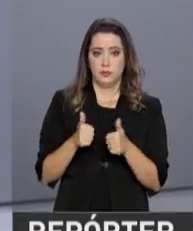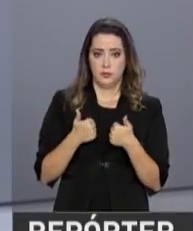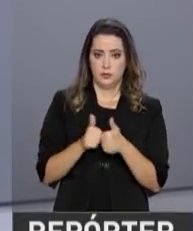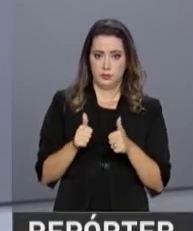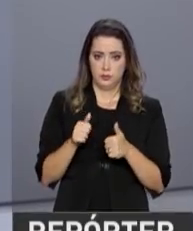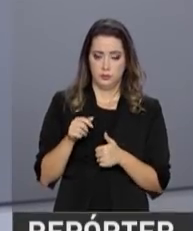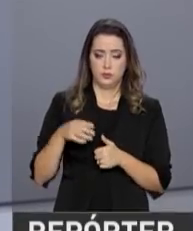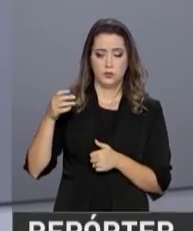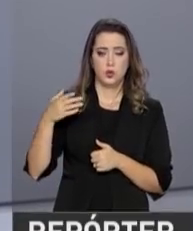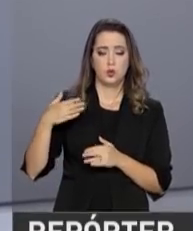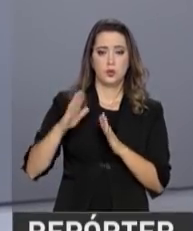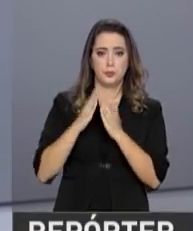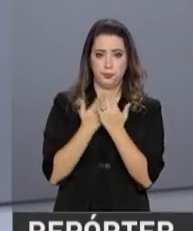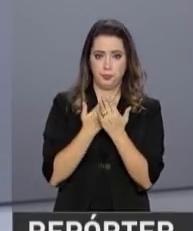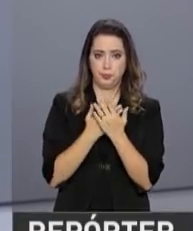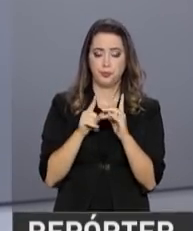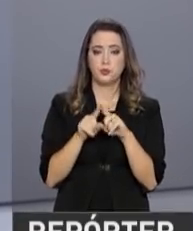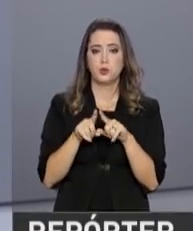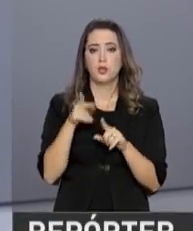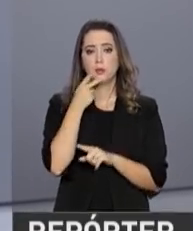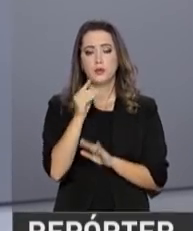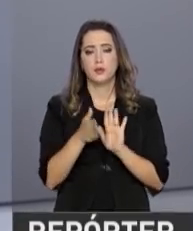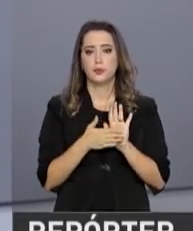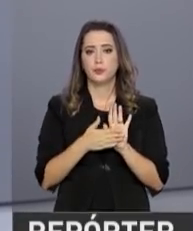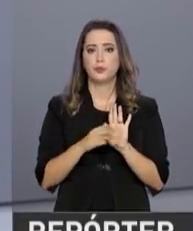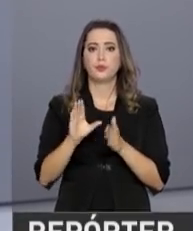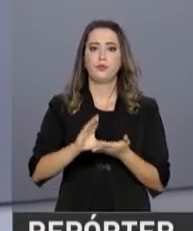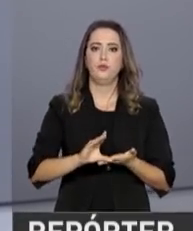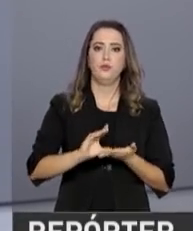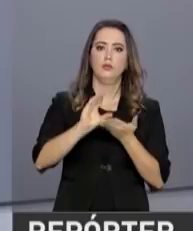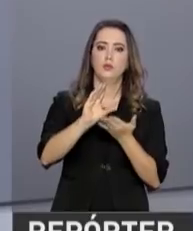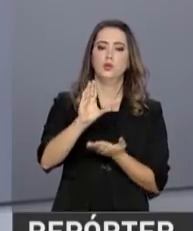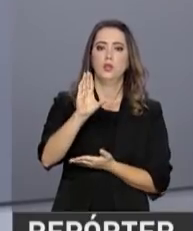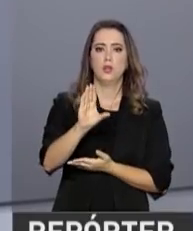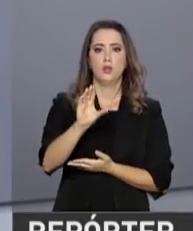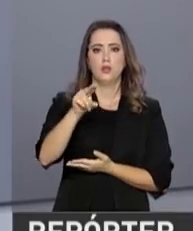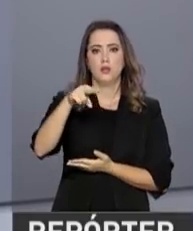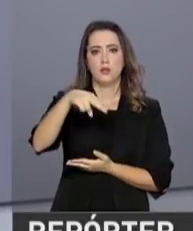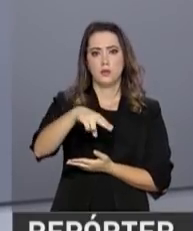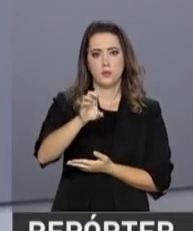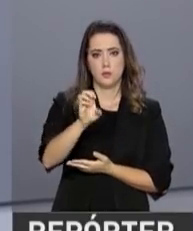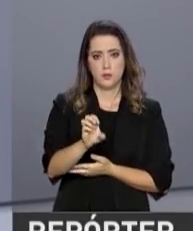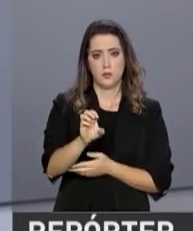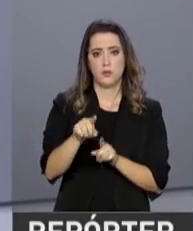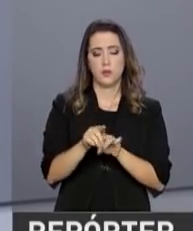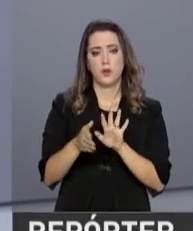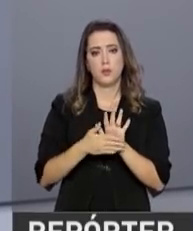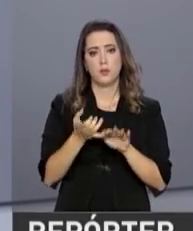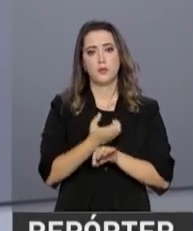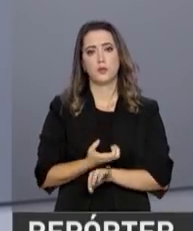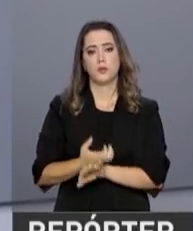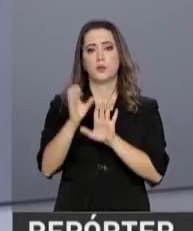Escolar. Mendonça Filho adiantou ainda que vai apresentar ao Conselho Nacional de Educação a proposta da Base Nacional